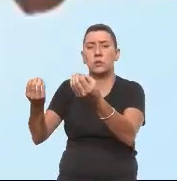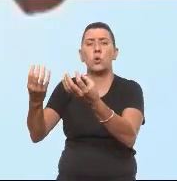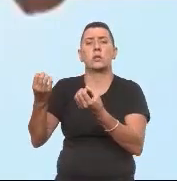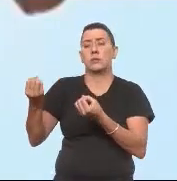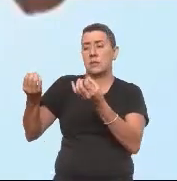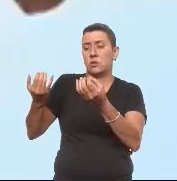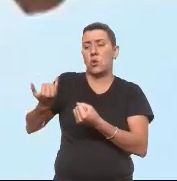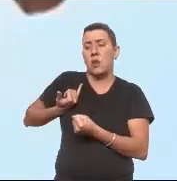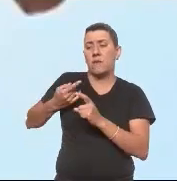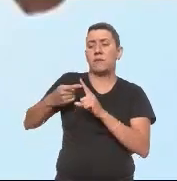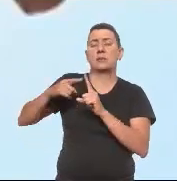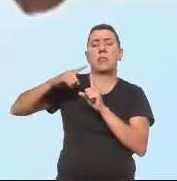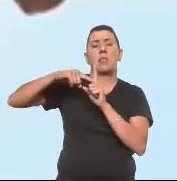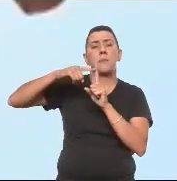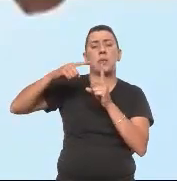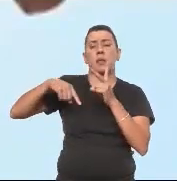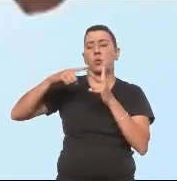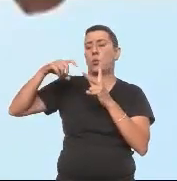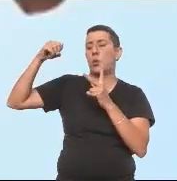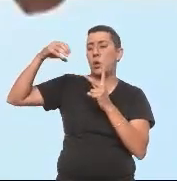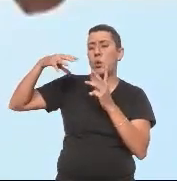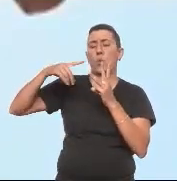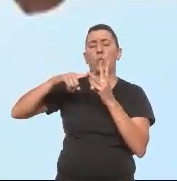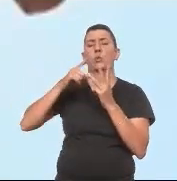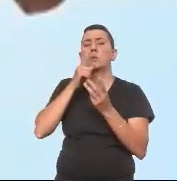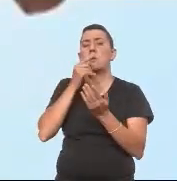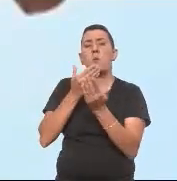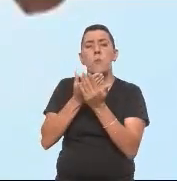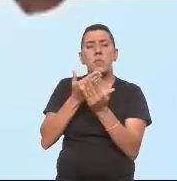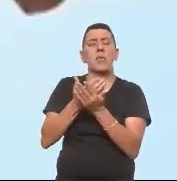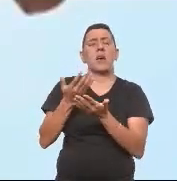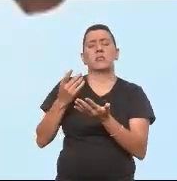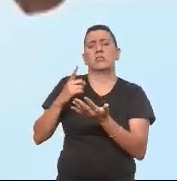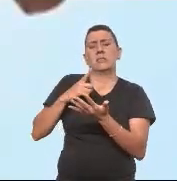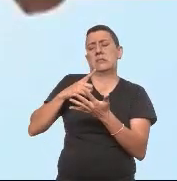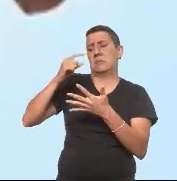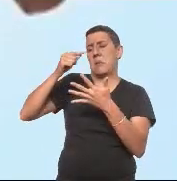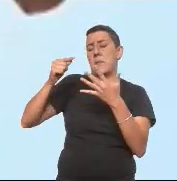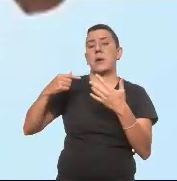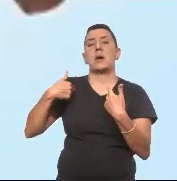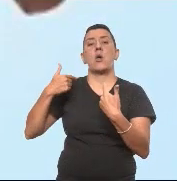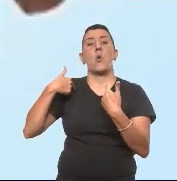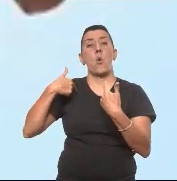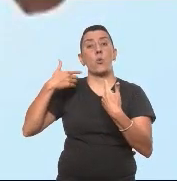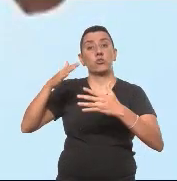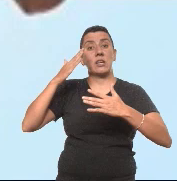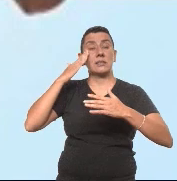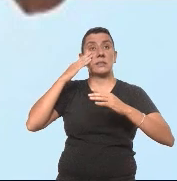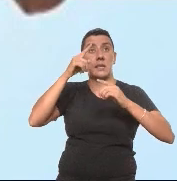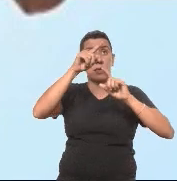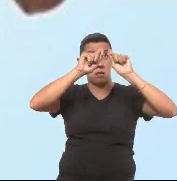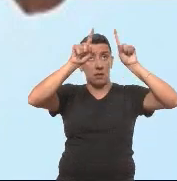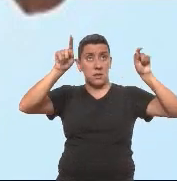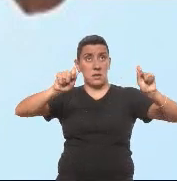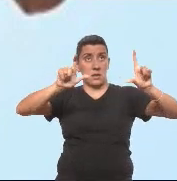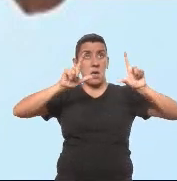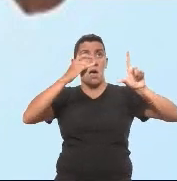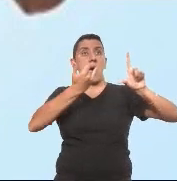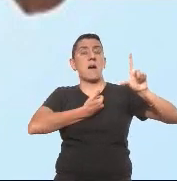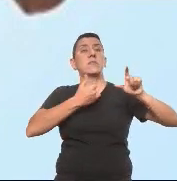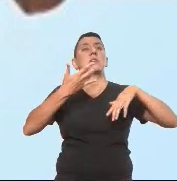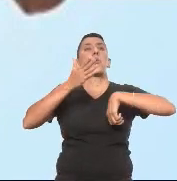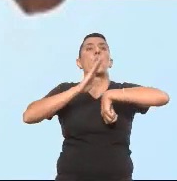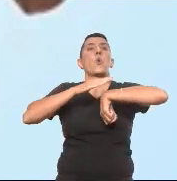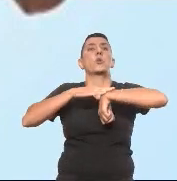temperatura iluminação e assim por diante e os exatamente quanto tempo vai levar minha produção e eu consigo inclusive